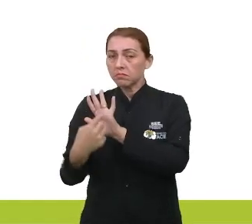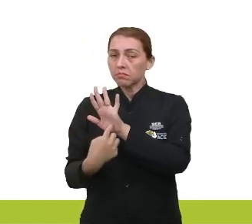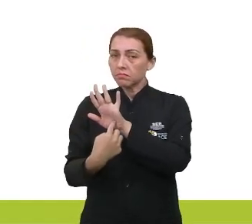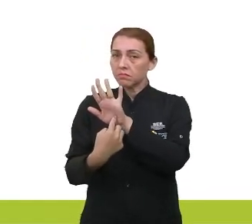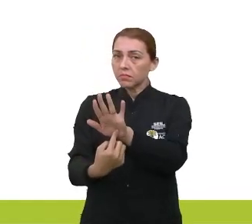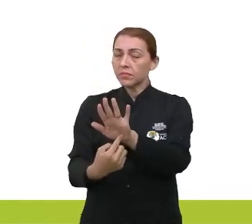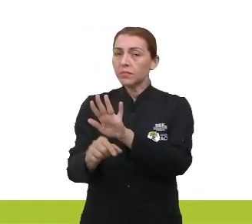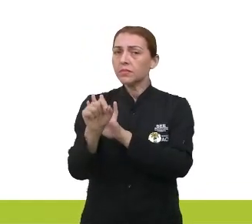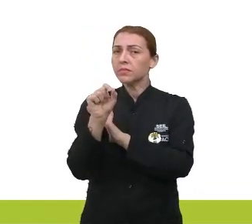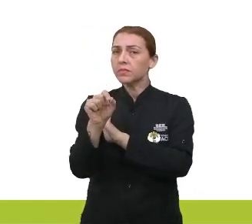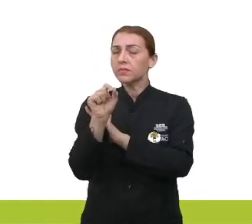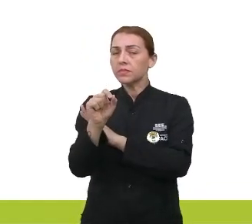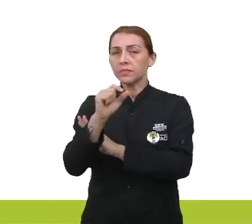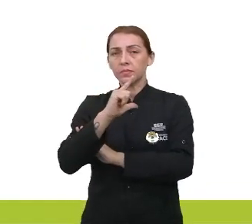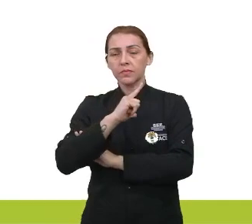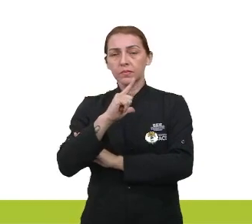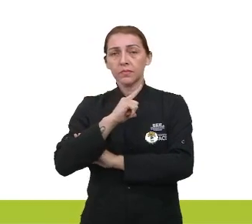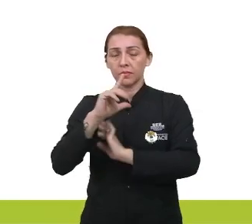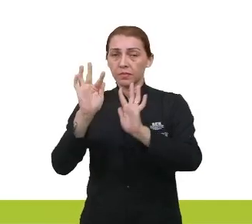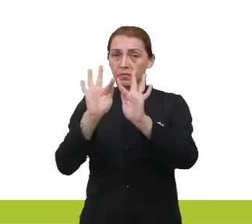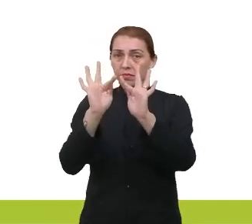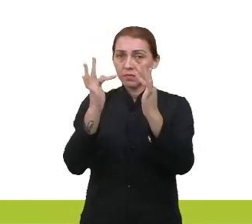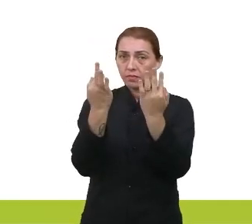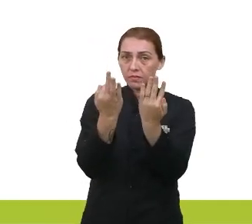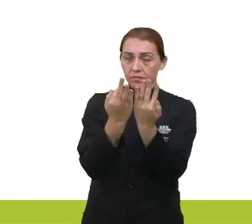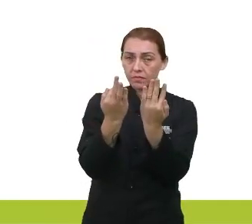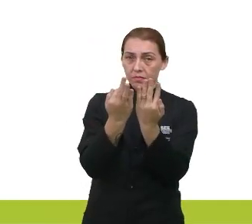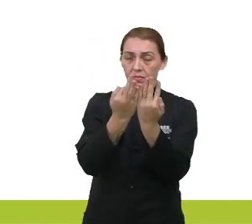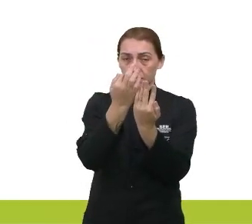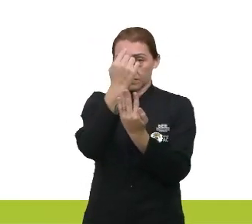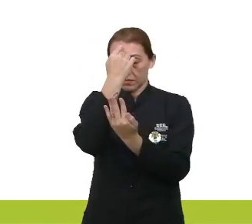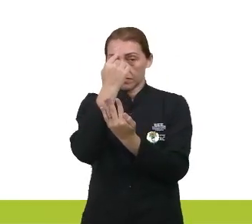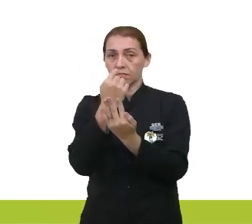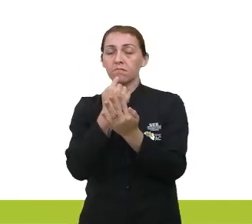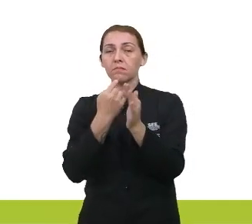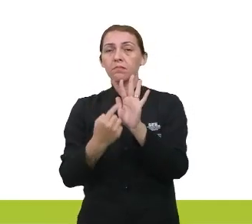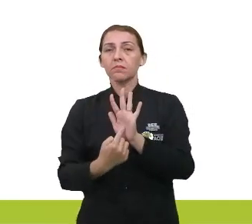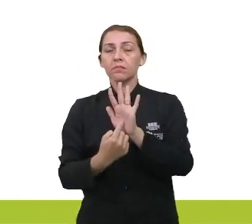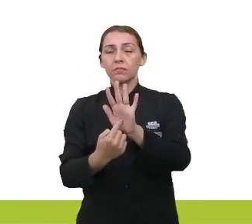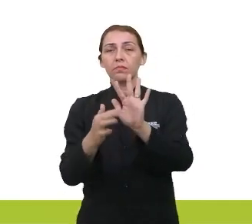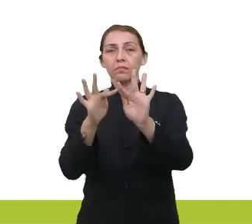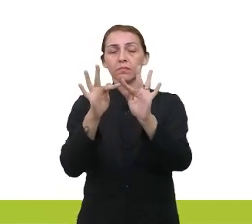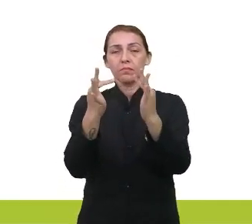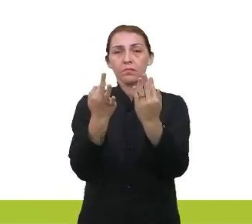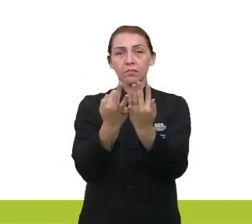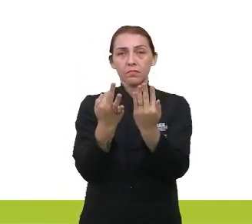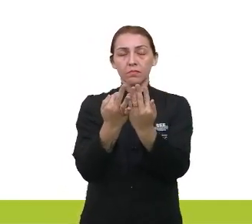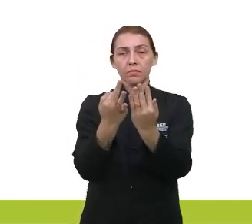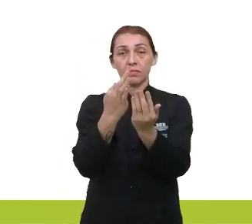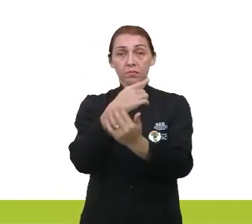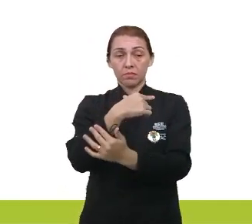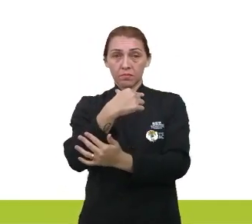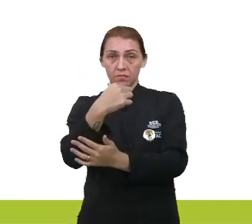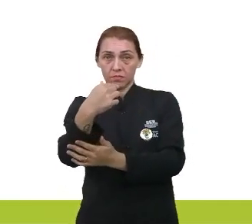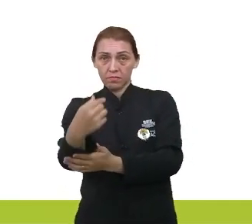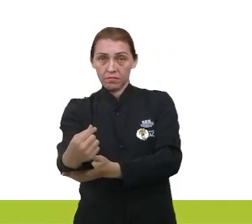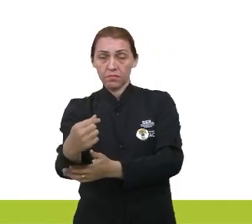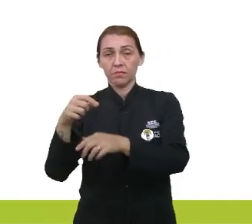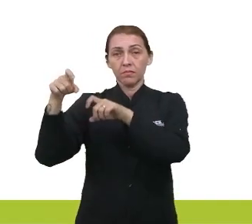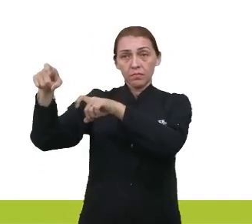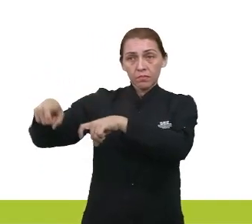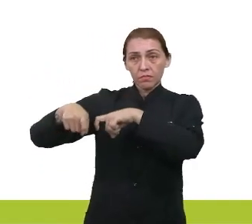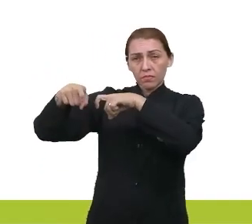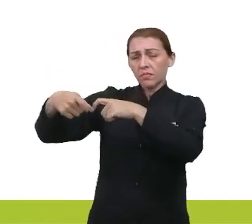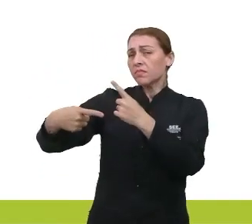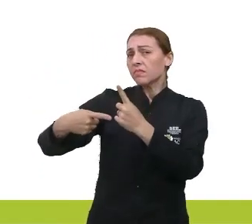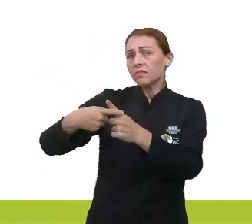aí, a gente tem uma família e a imagem está indicando que essa família está saindo muitas vezes do campo. Por